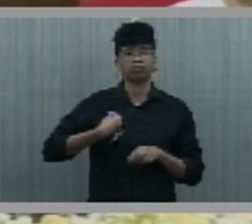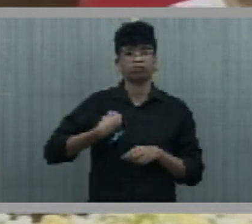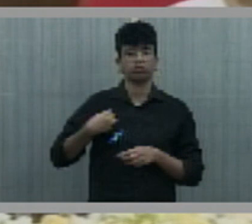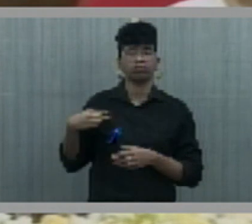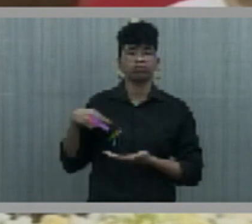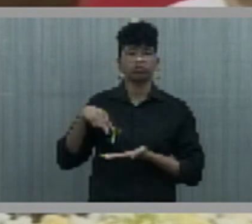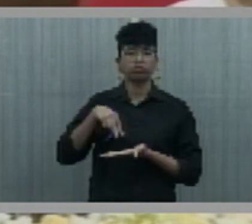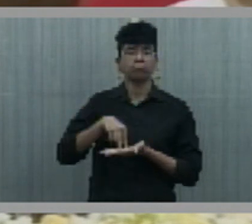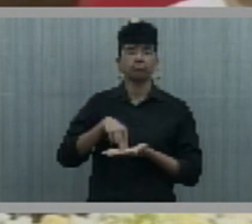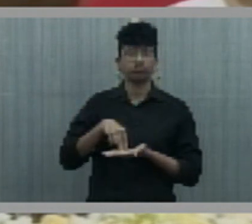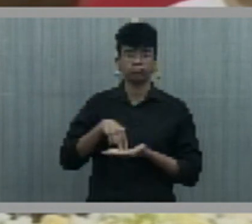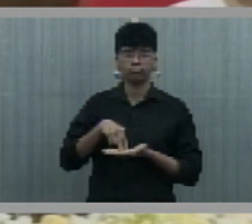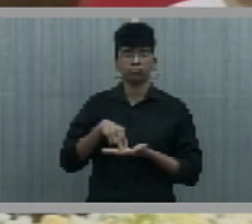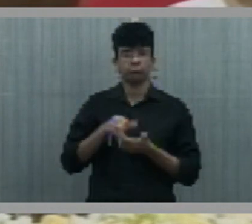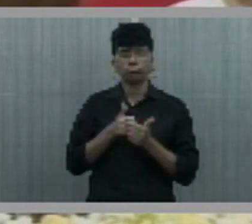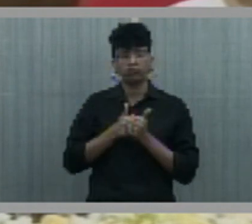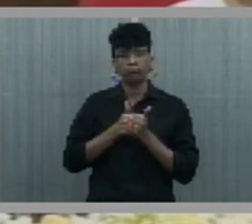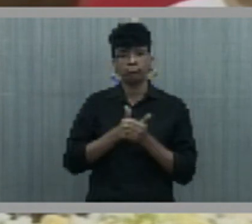nos acompanham,